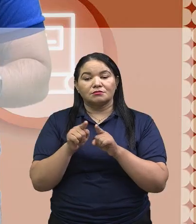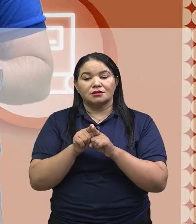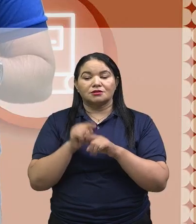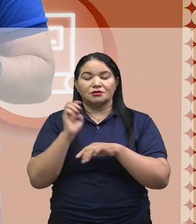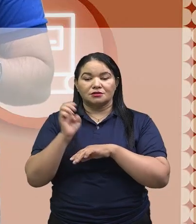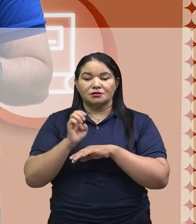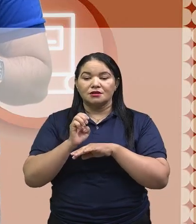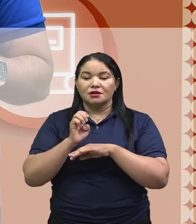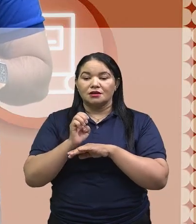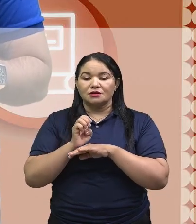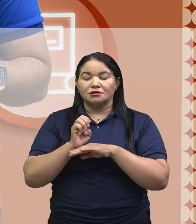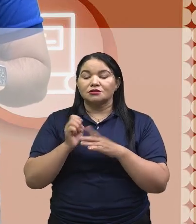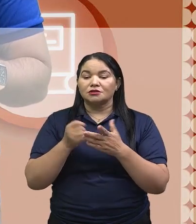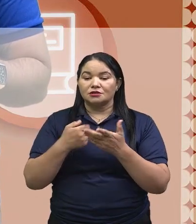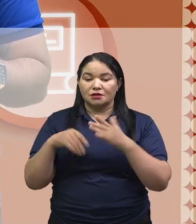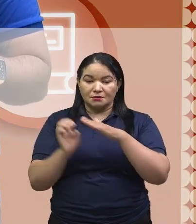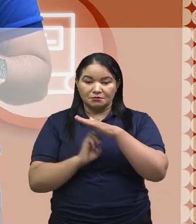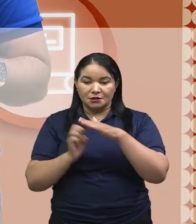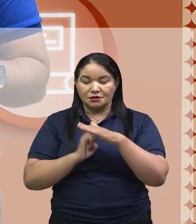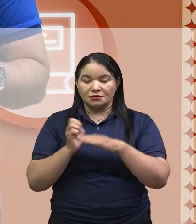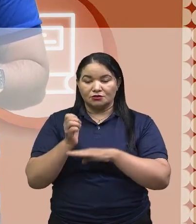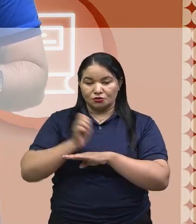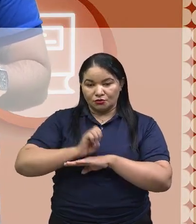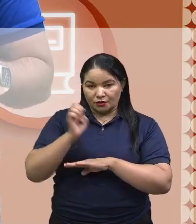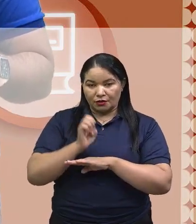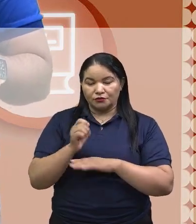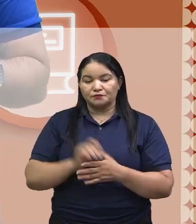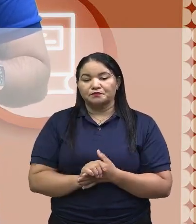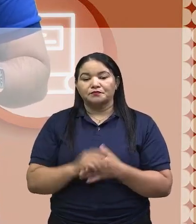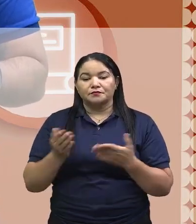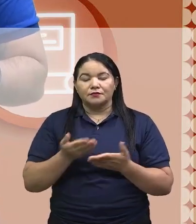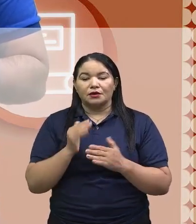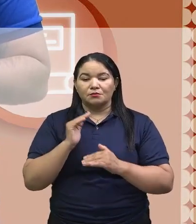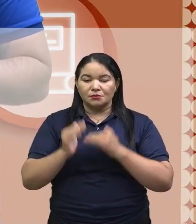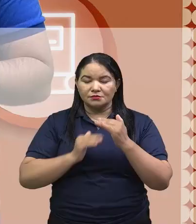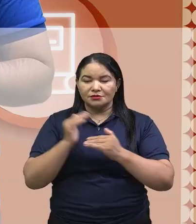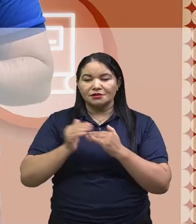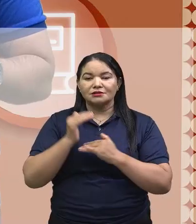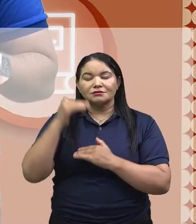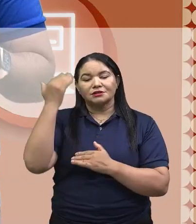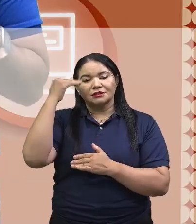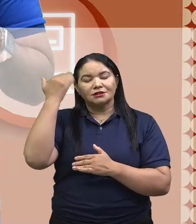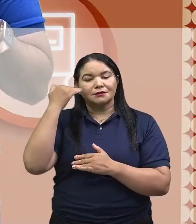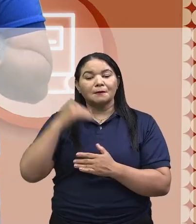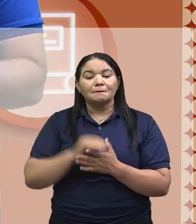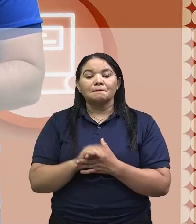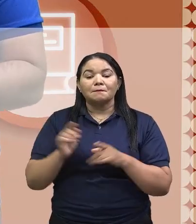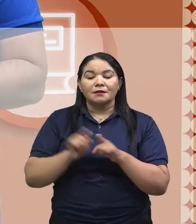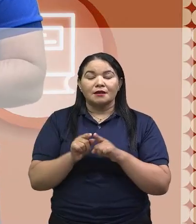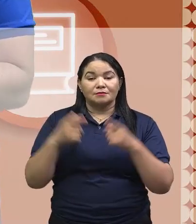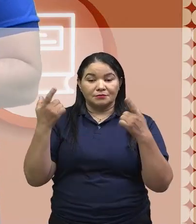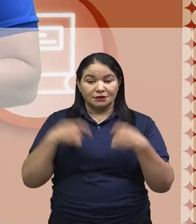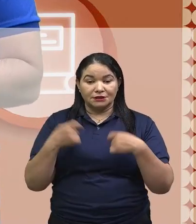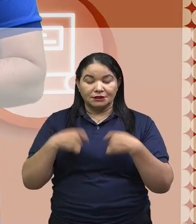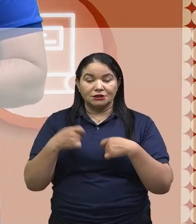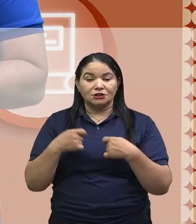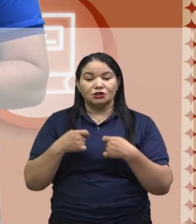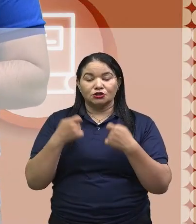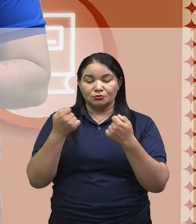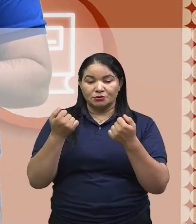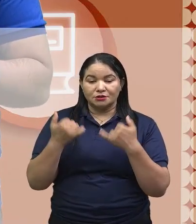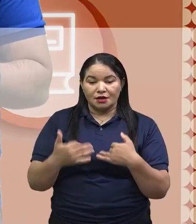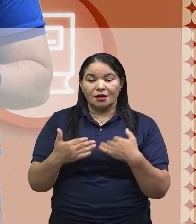estatais. E dentro do processo de compreender a Revolução Industrial, nós também precisamos falar